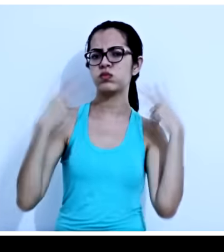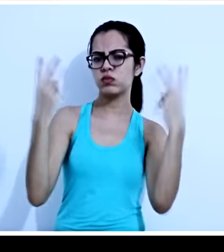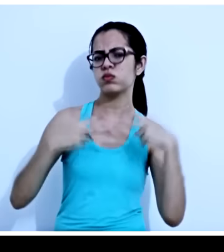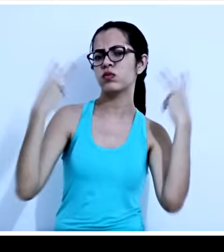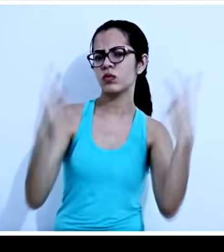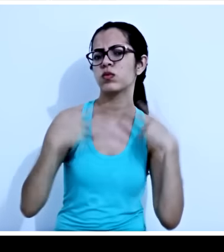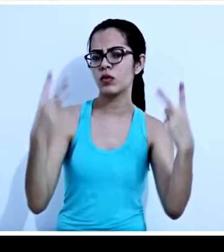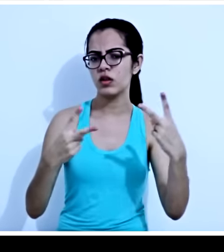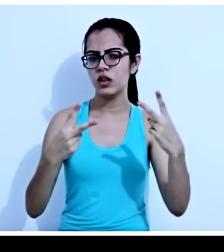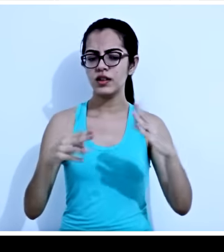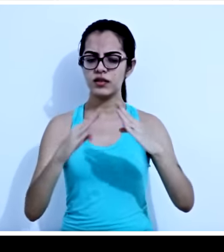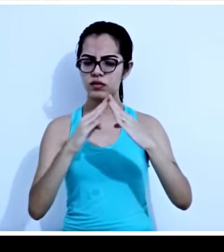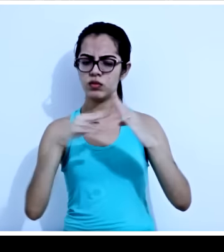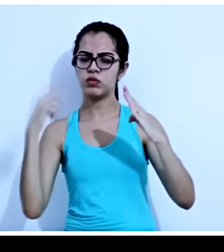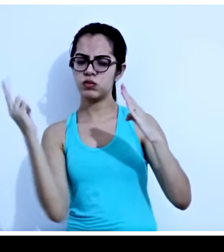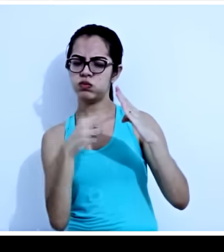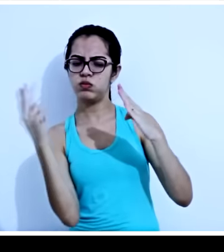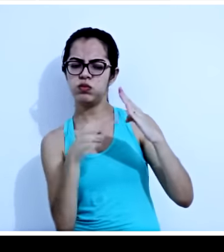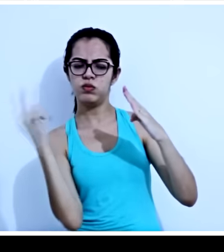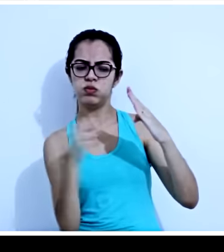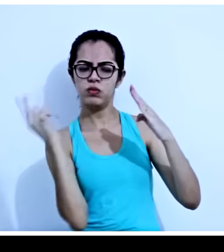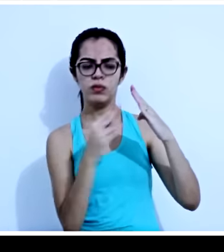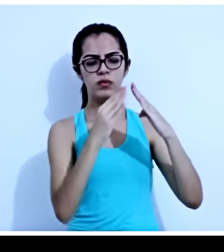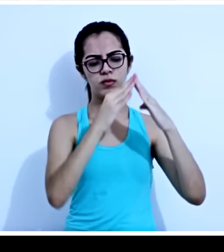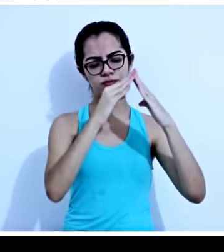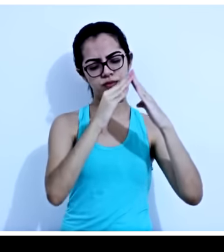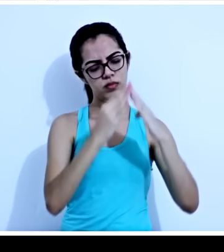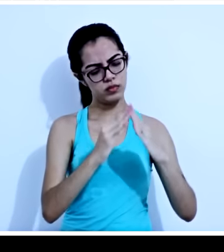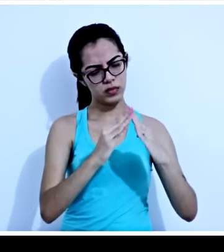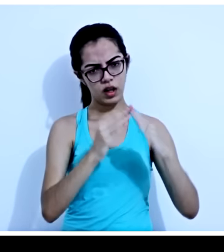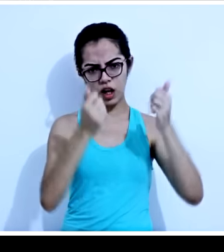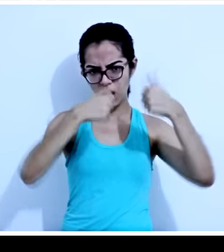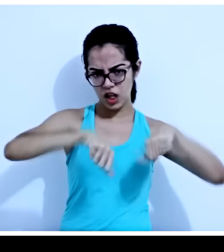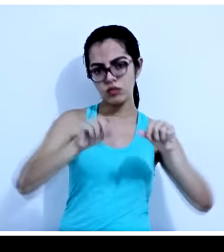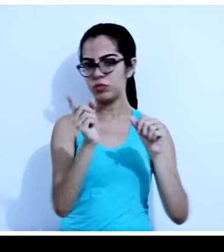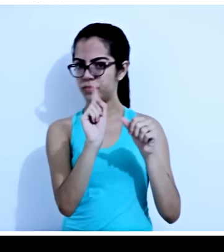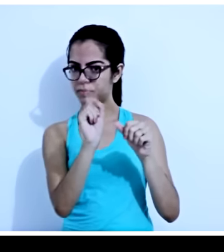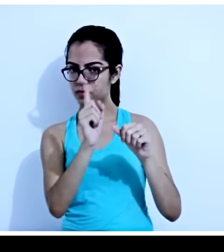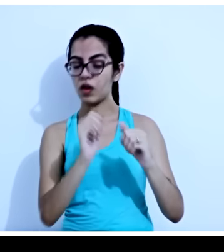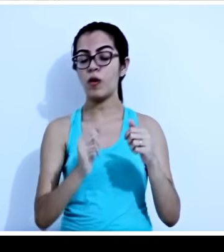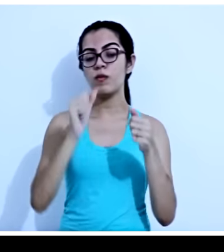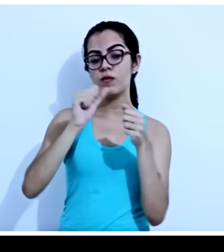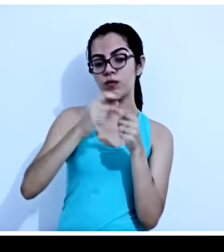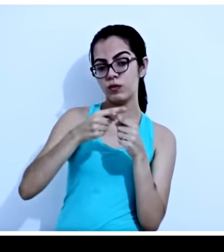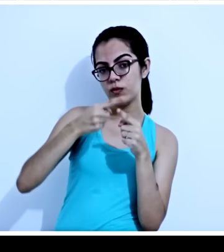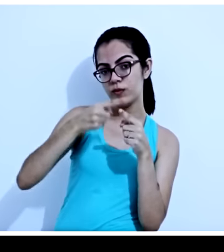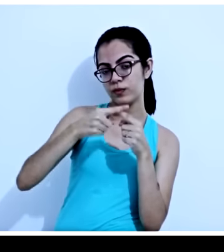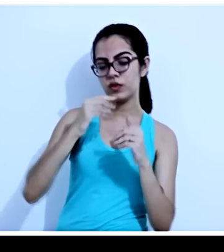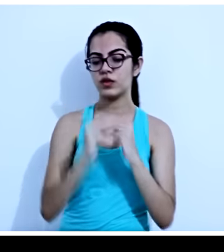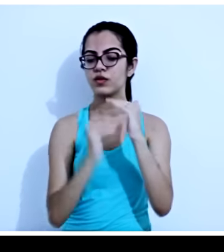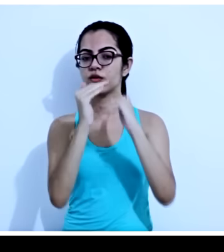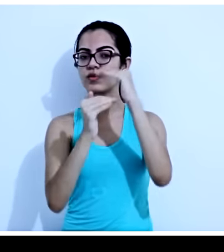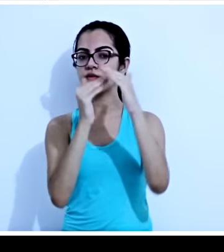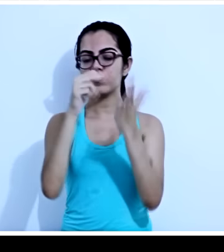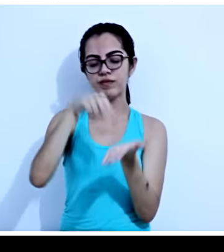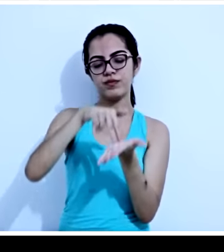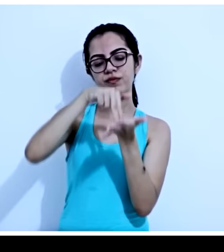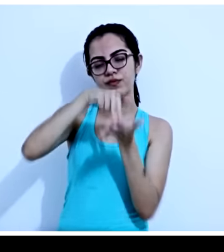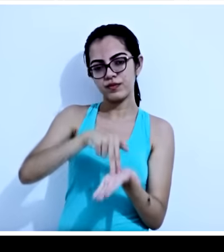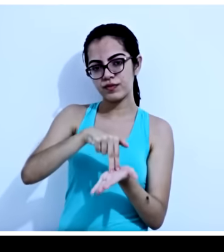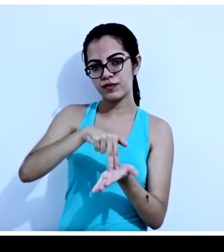ventos e bateram de frente com aquela casa, que não caiu, pois estava edificada sobre a